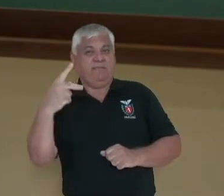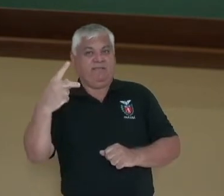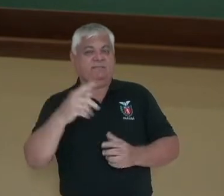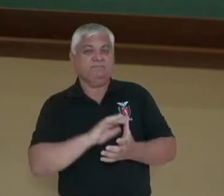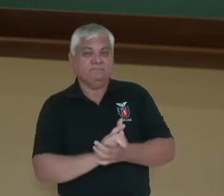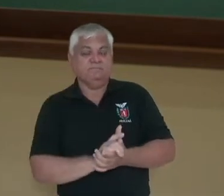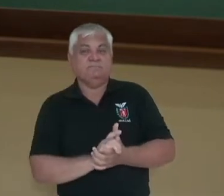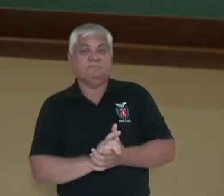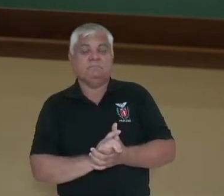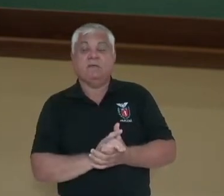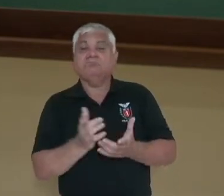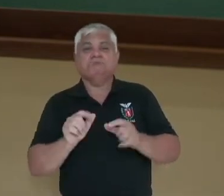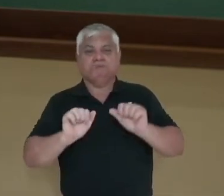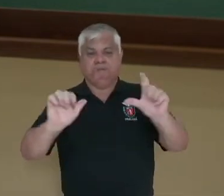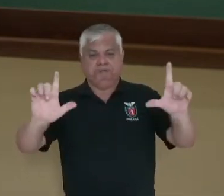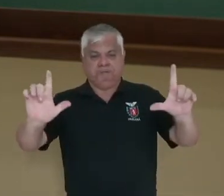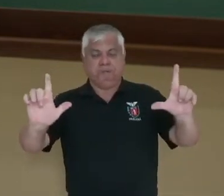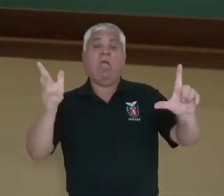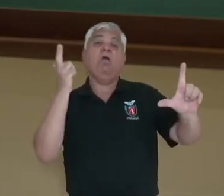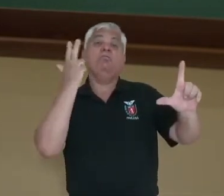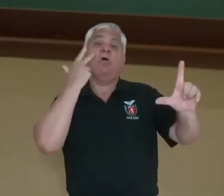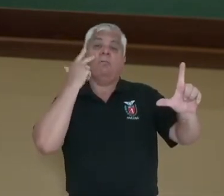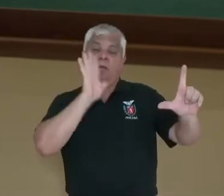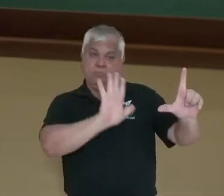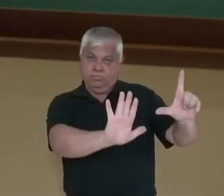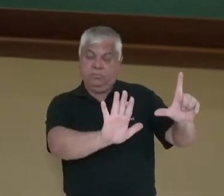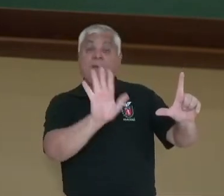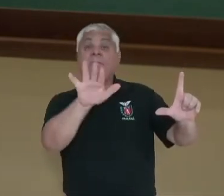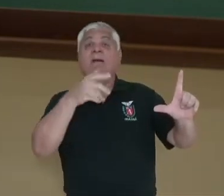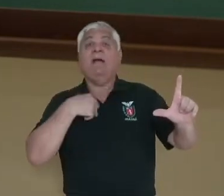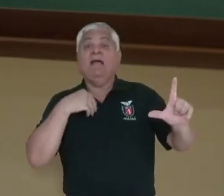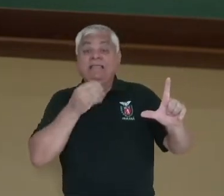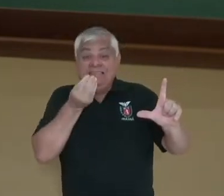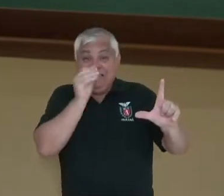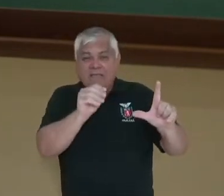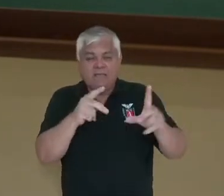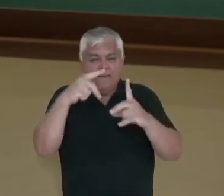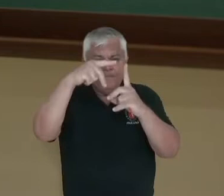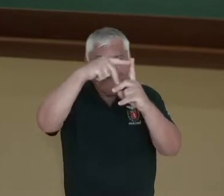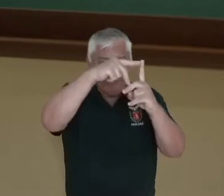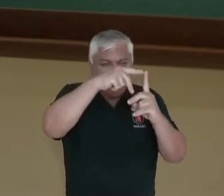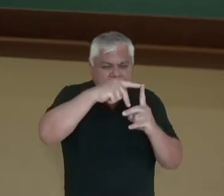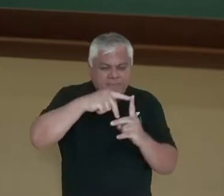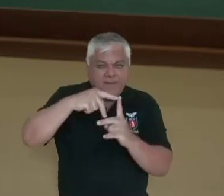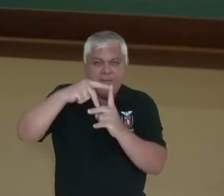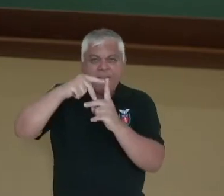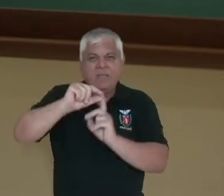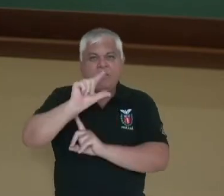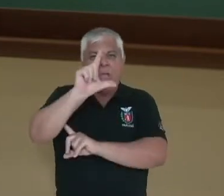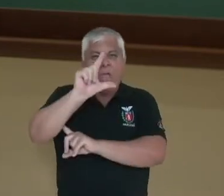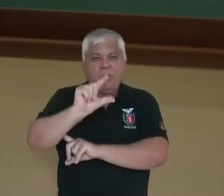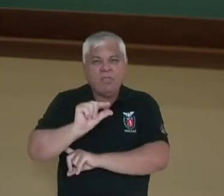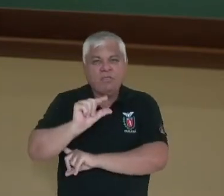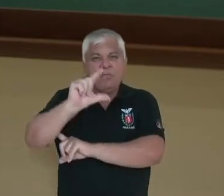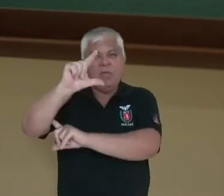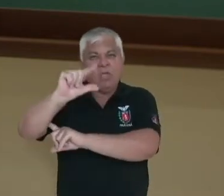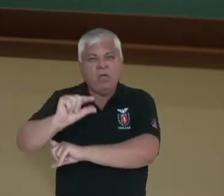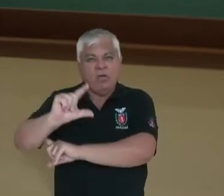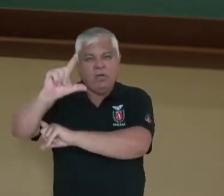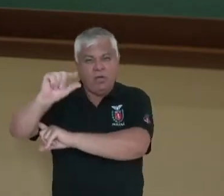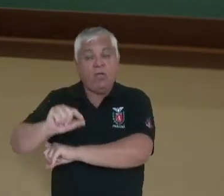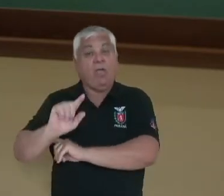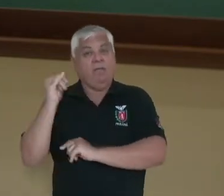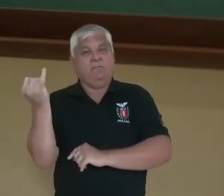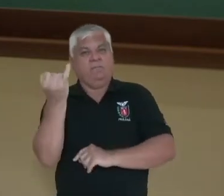o tamanho da tela não importa, e sim os quadradinhos, o tamanho dos quadradinhos em cada uma dessas